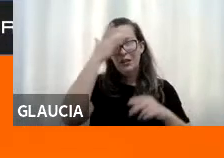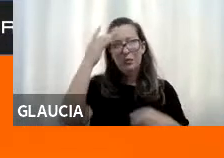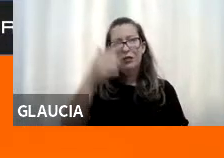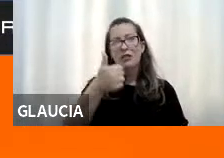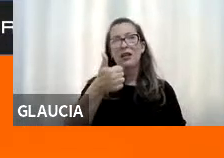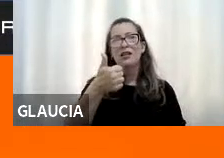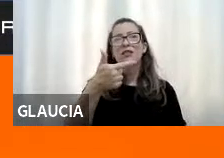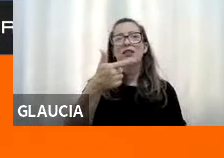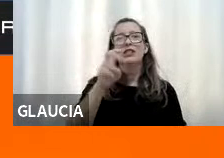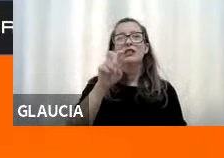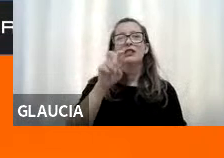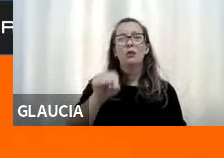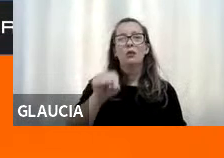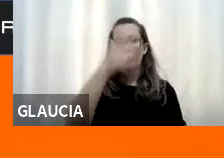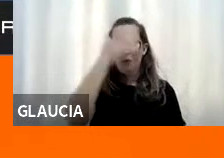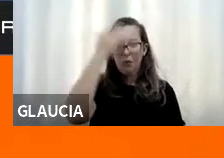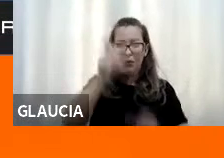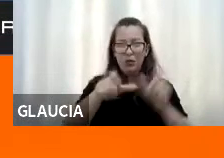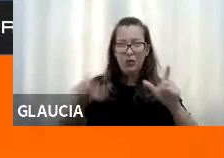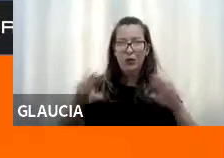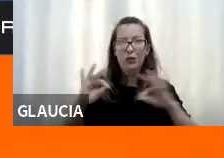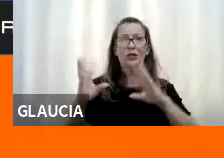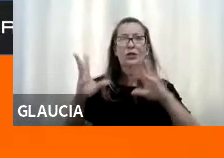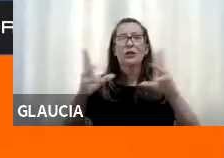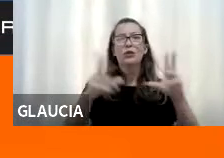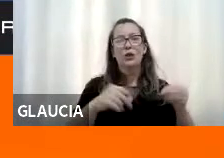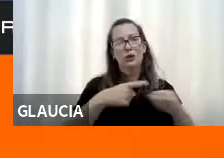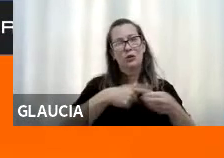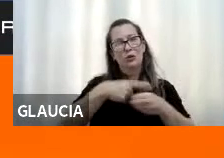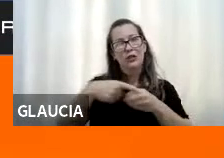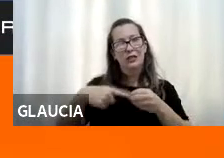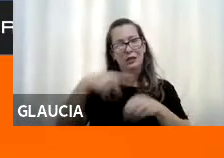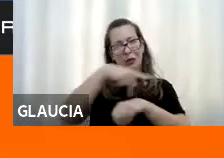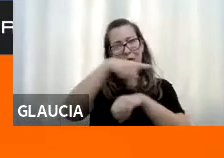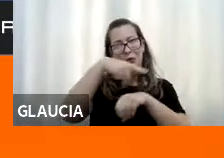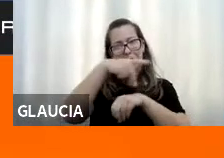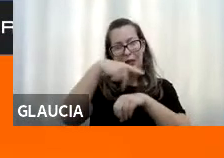125 mil pessoas em todos os municípios do país, né,